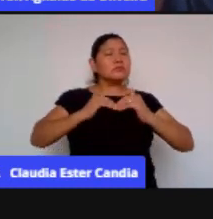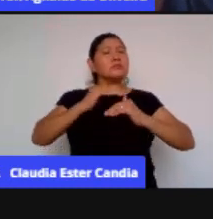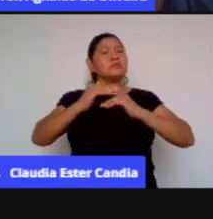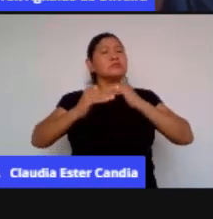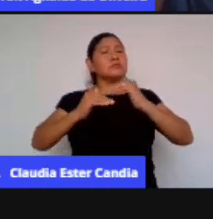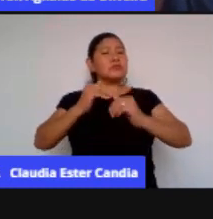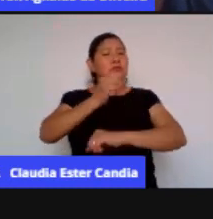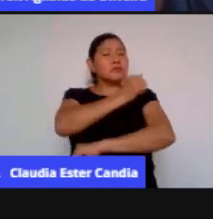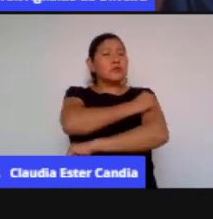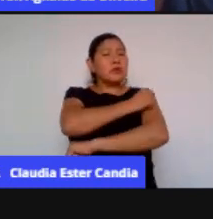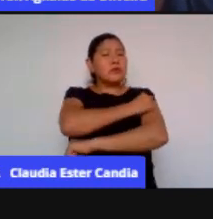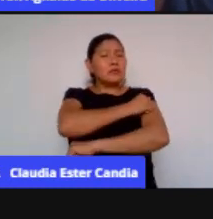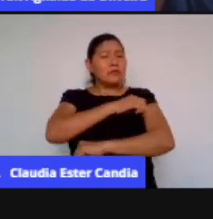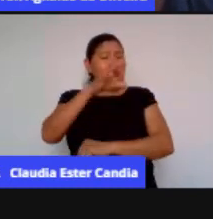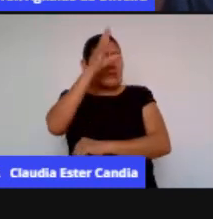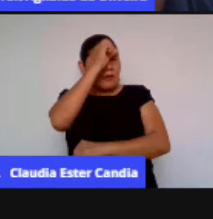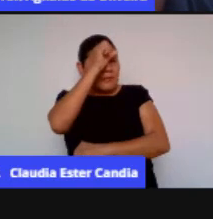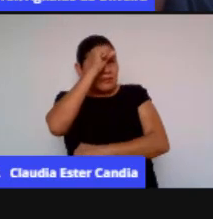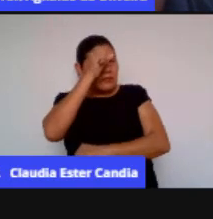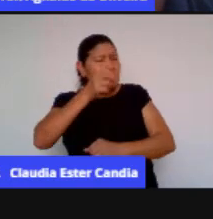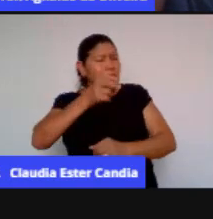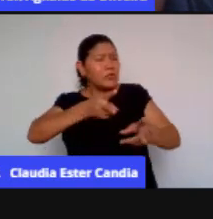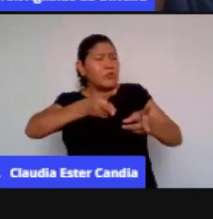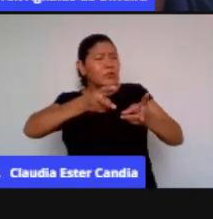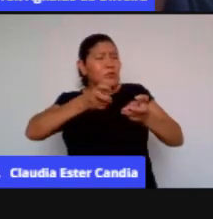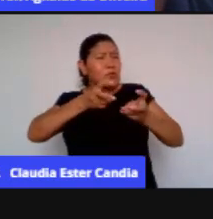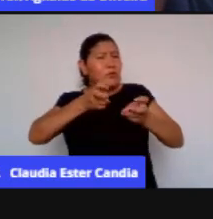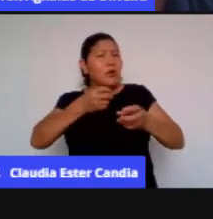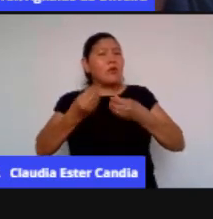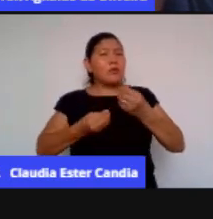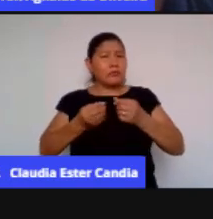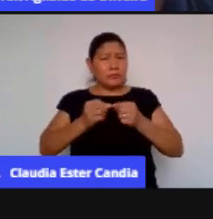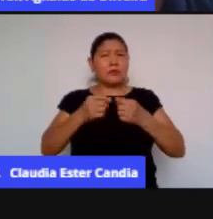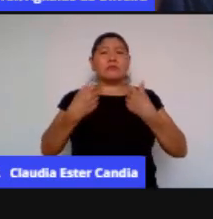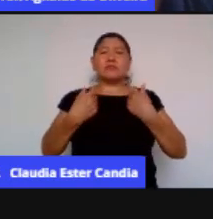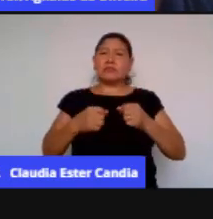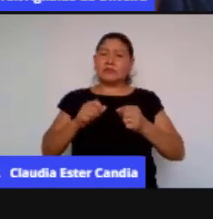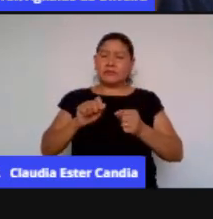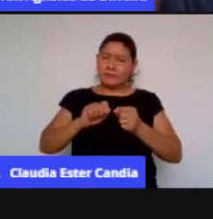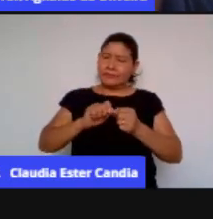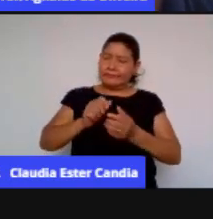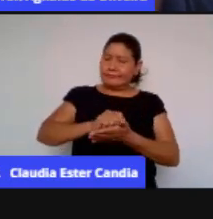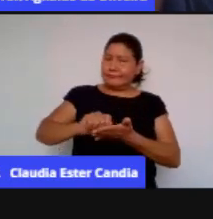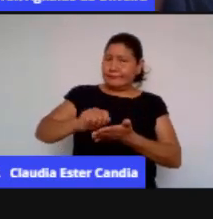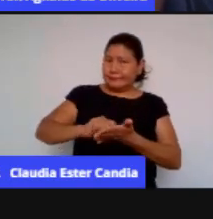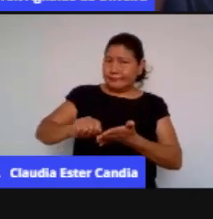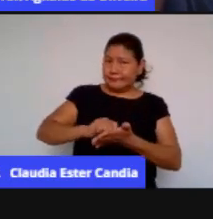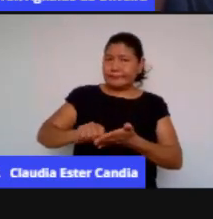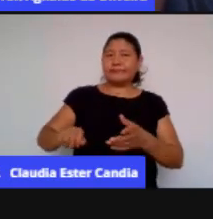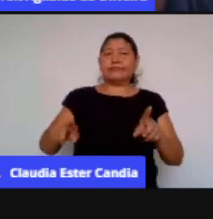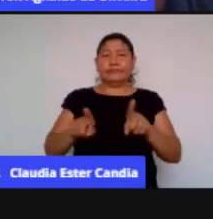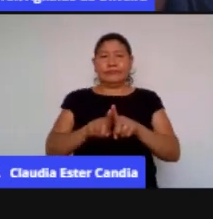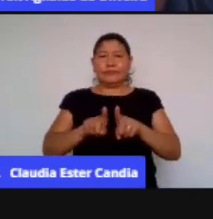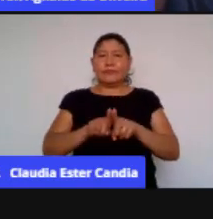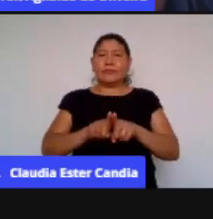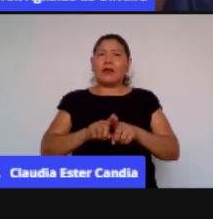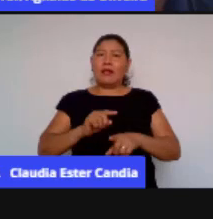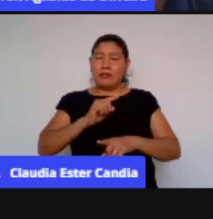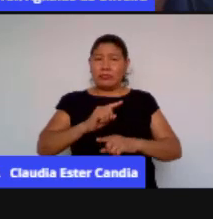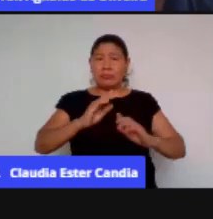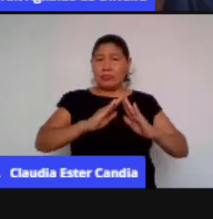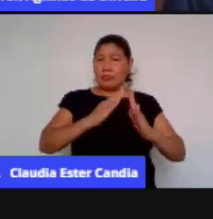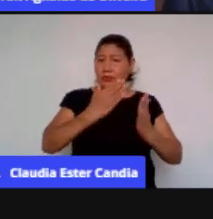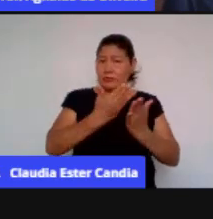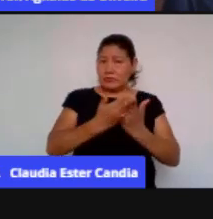desse ensino-aprendizagem? Eu preciso de fazer alguma forma de registro. Provavelmente, a unidade escolar onde você atua vai